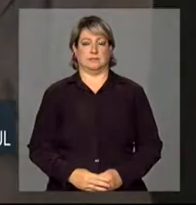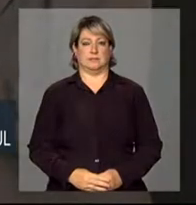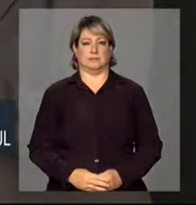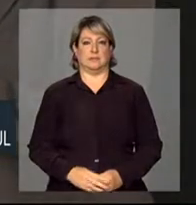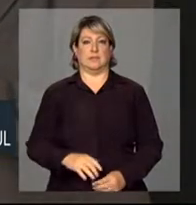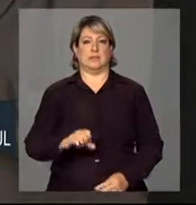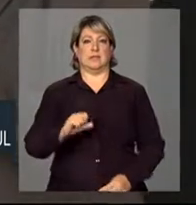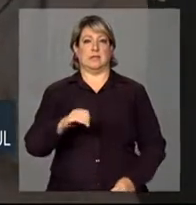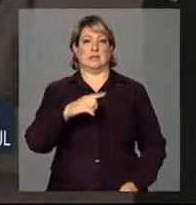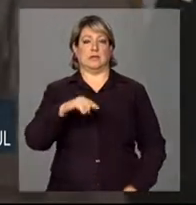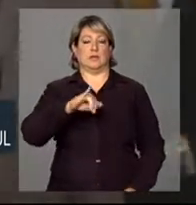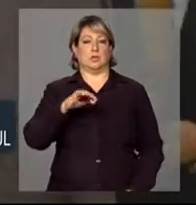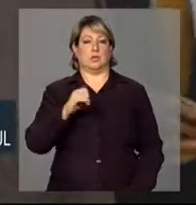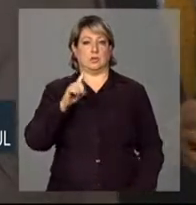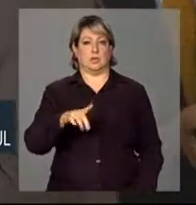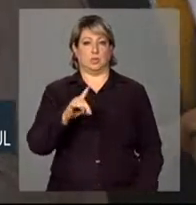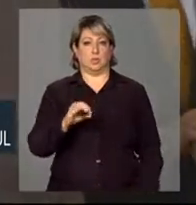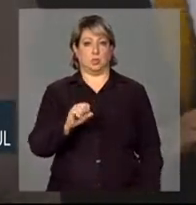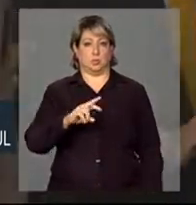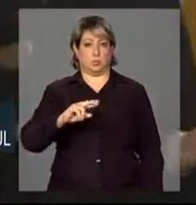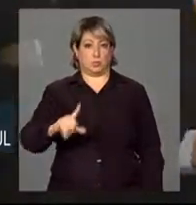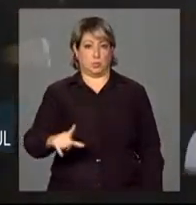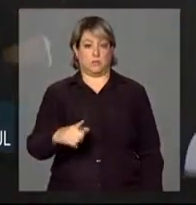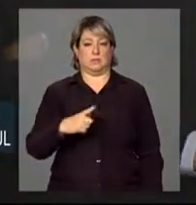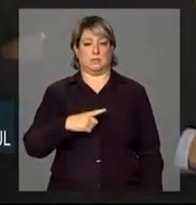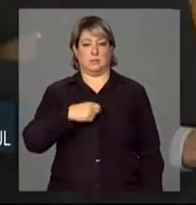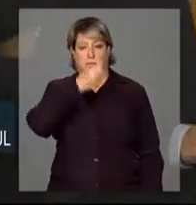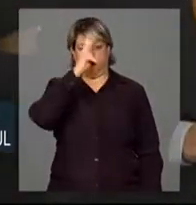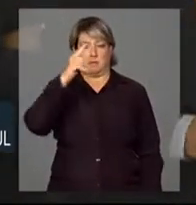São José do Sul, prefeito Anildo José Petri.